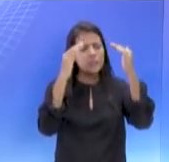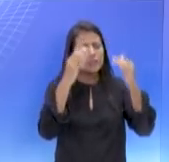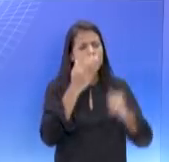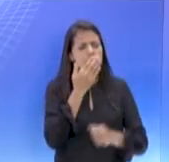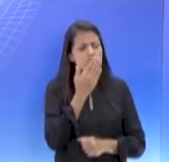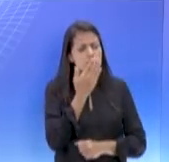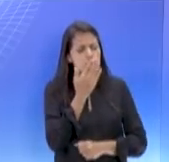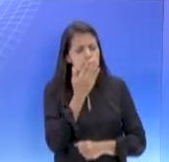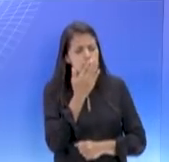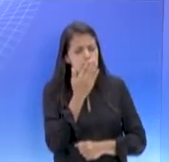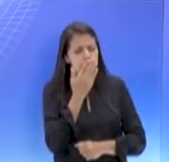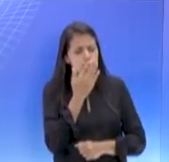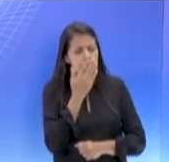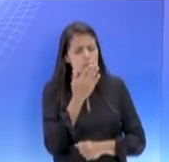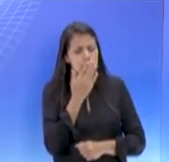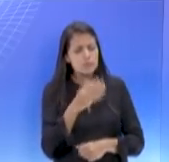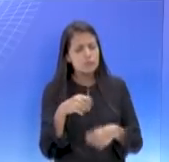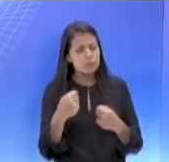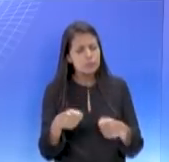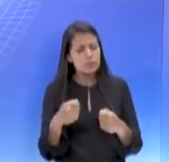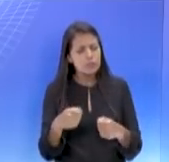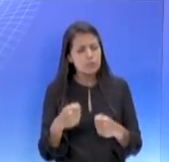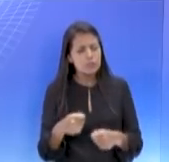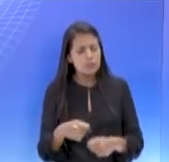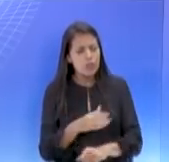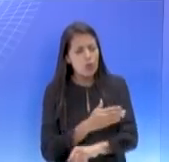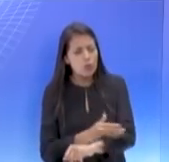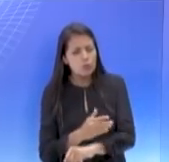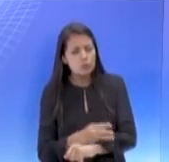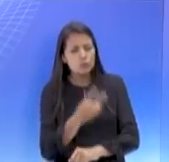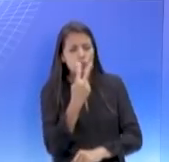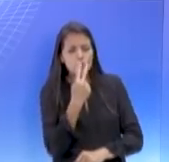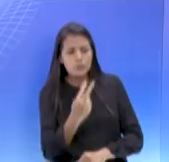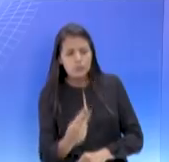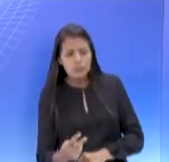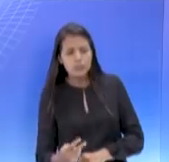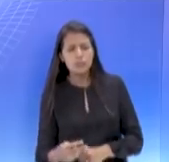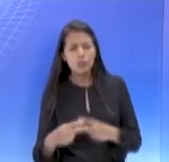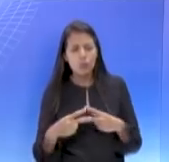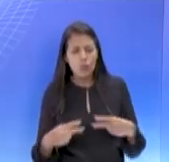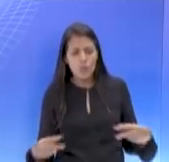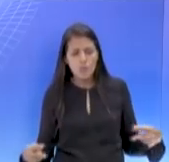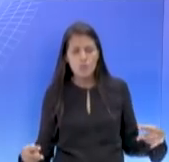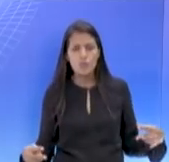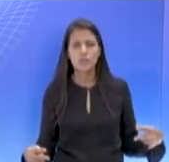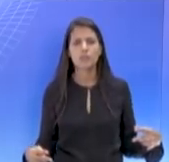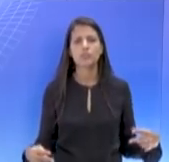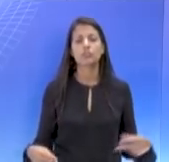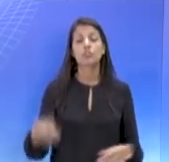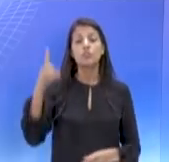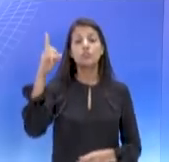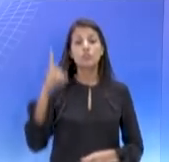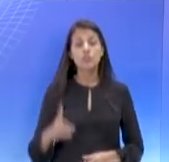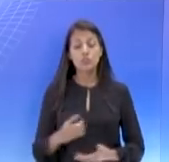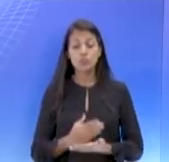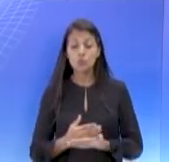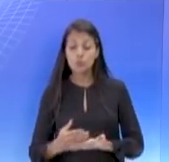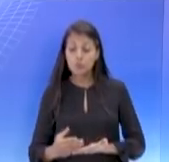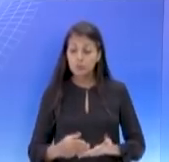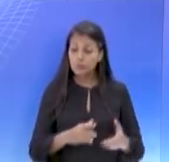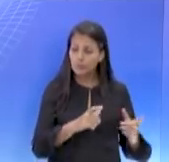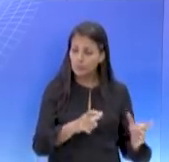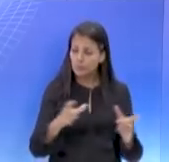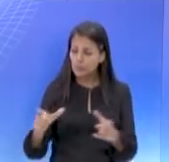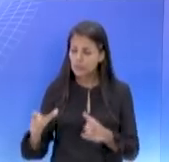social, costumes, línguas, crenças e tradições, e os direitos originários sobre as terras